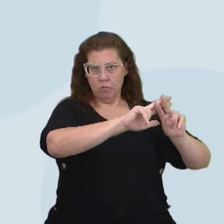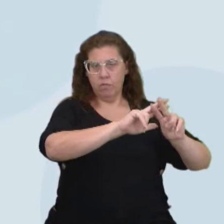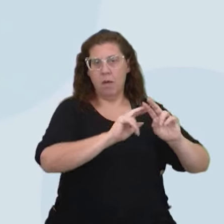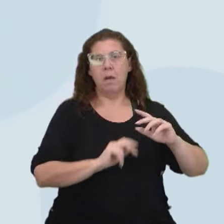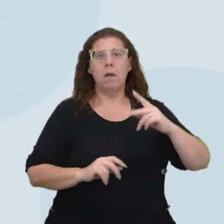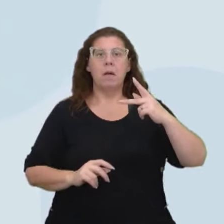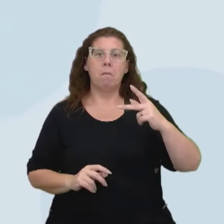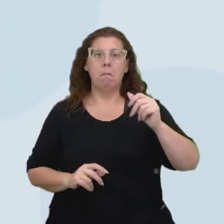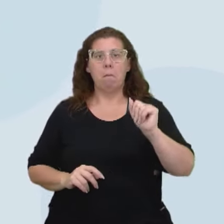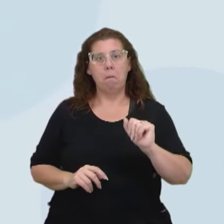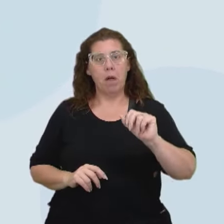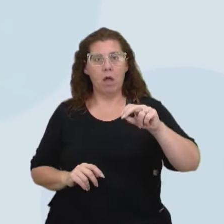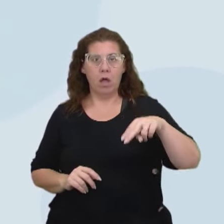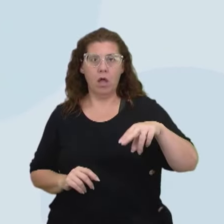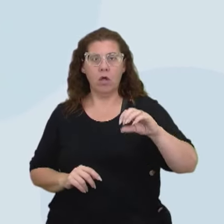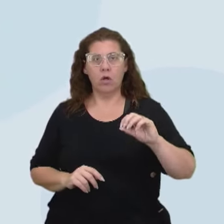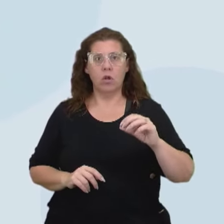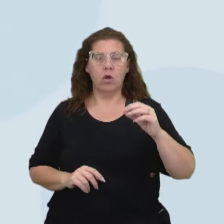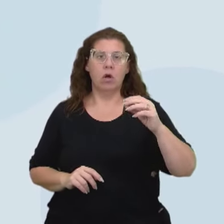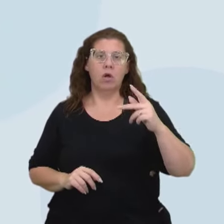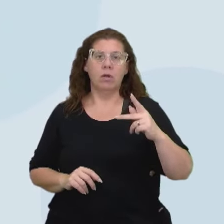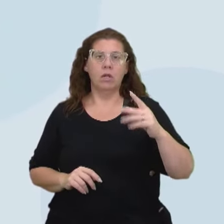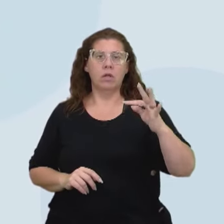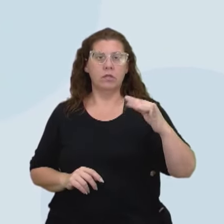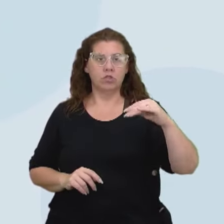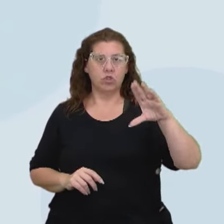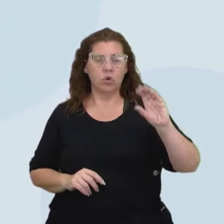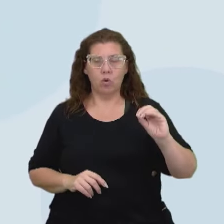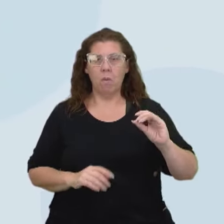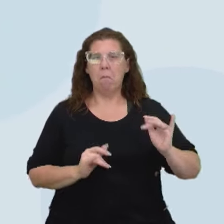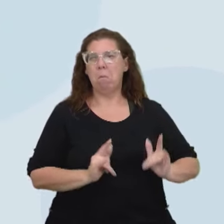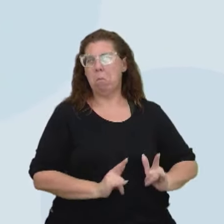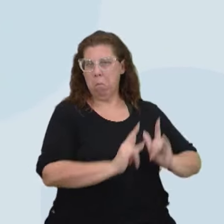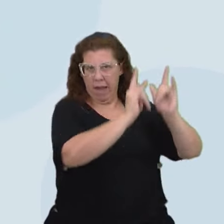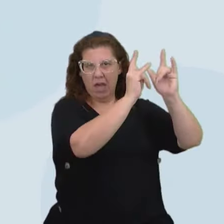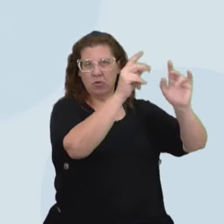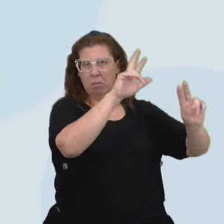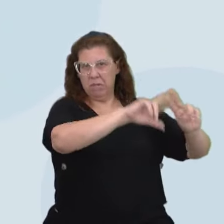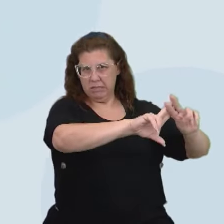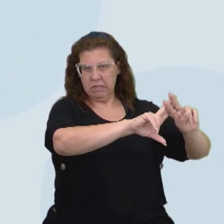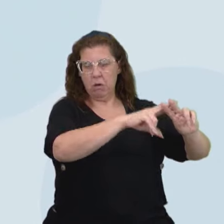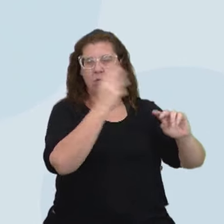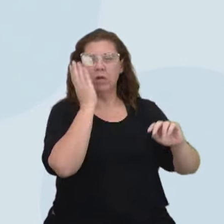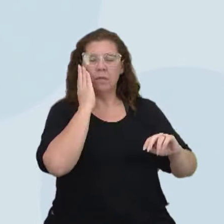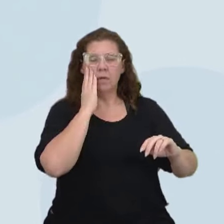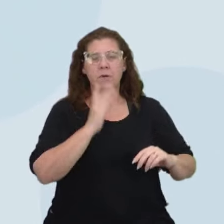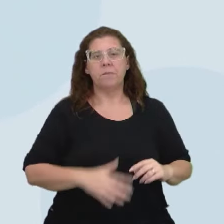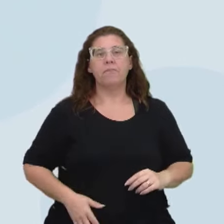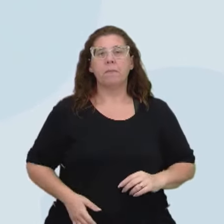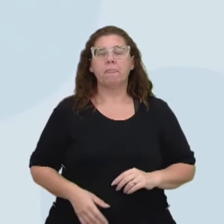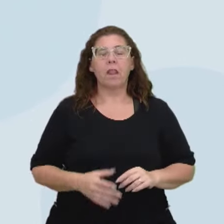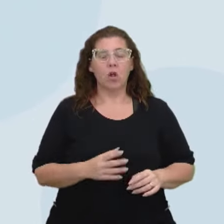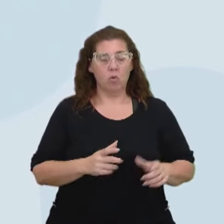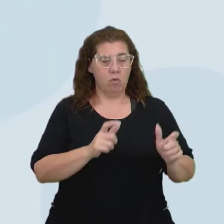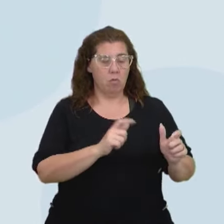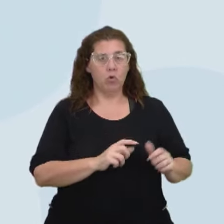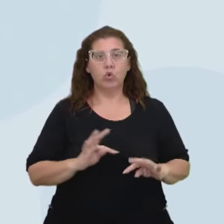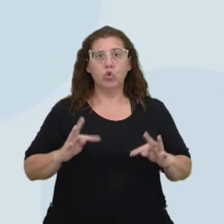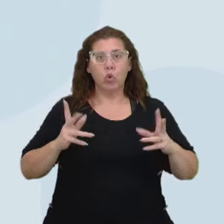Panóptico, que vai colocar os guardas numa posição em que eles consigam ter a visão